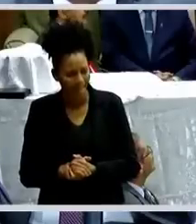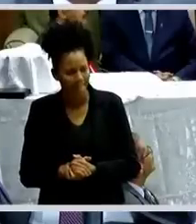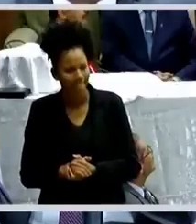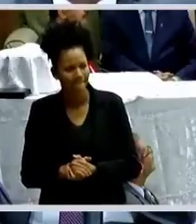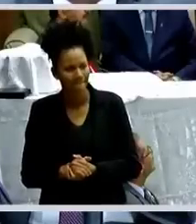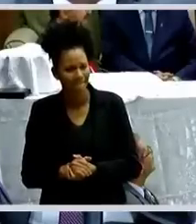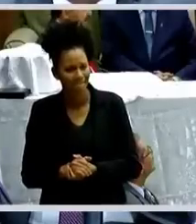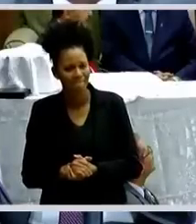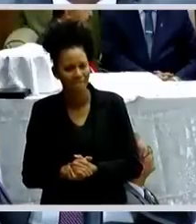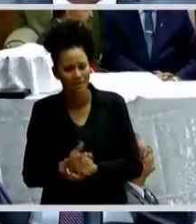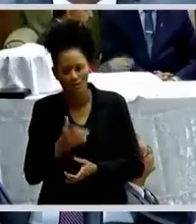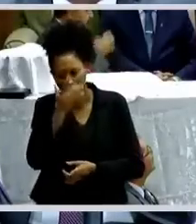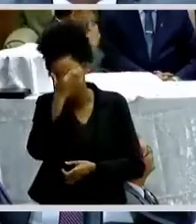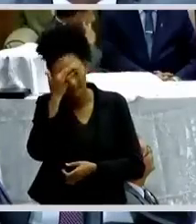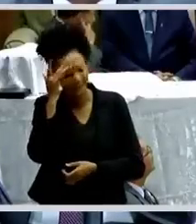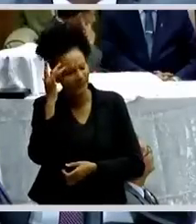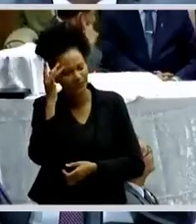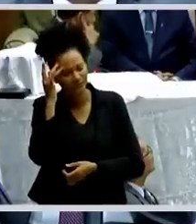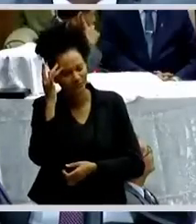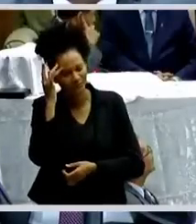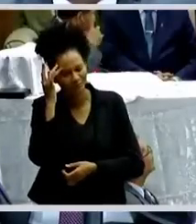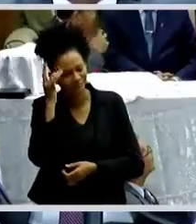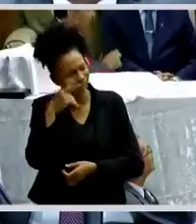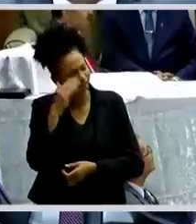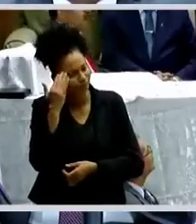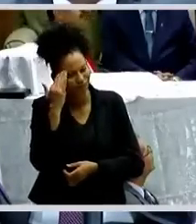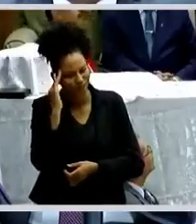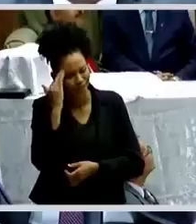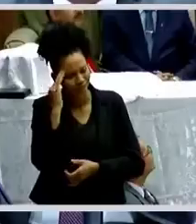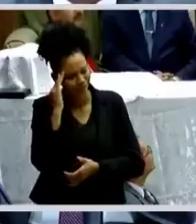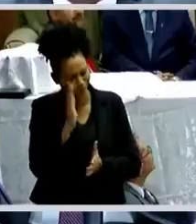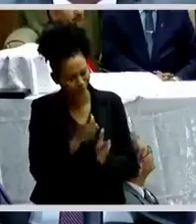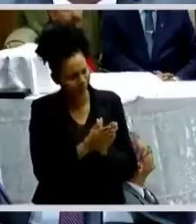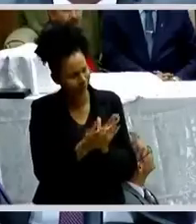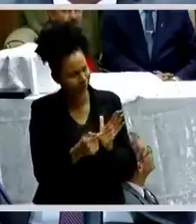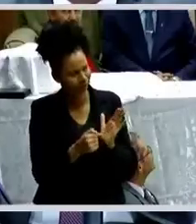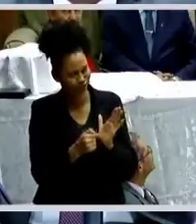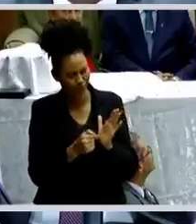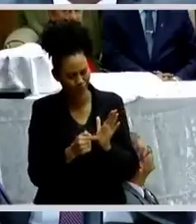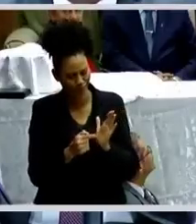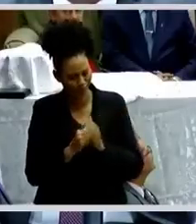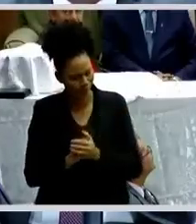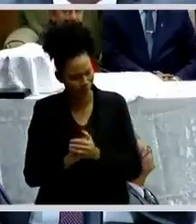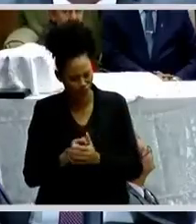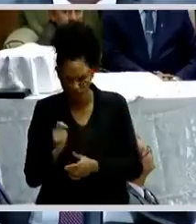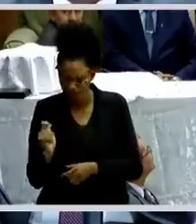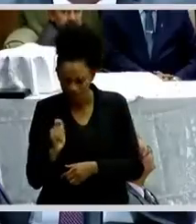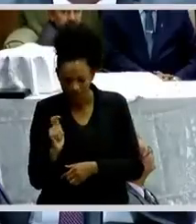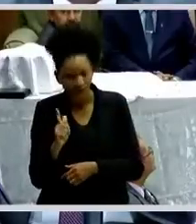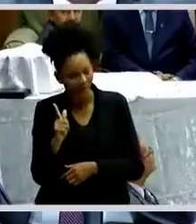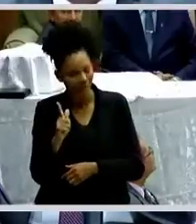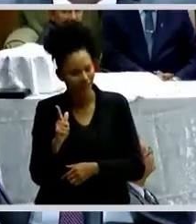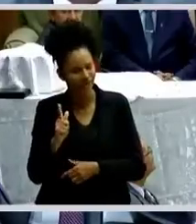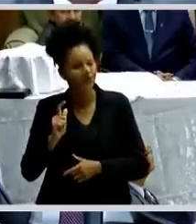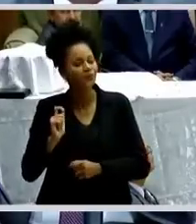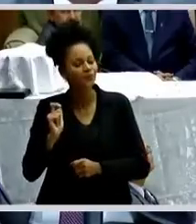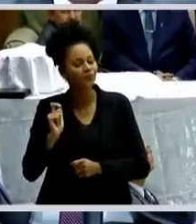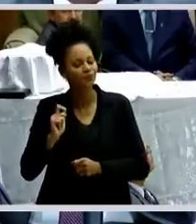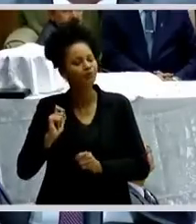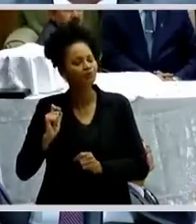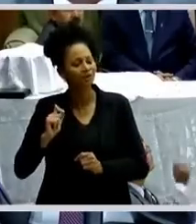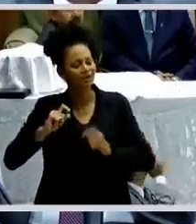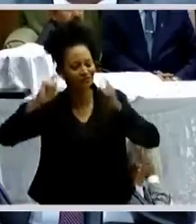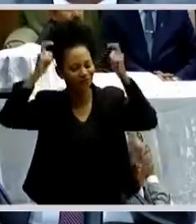É que muitas vezes, gente, a gente não entende isso aqui. O reino de Davi é de justiça. E é para sempre.